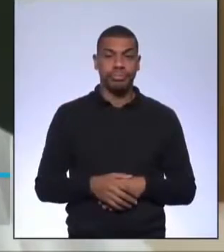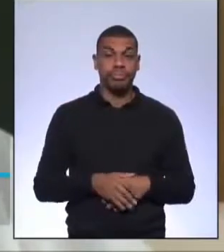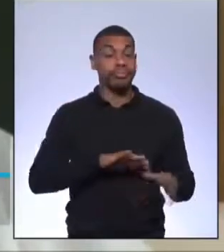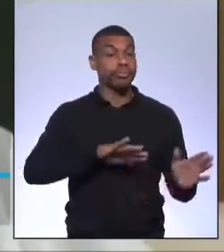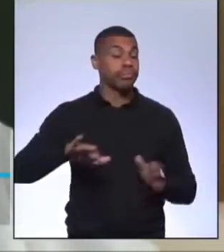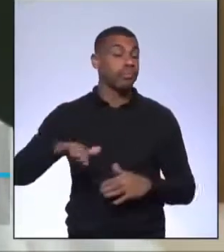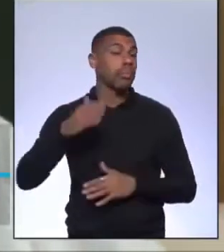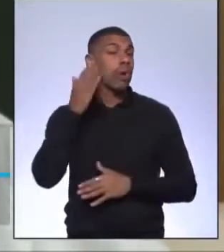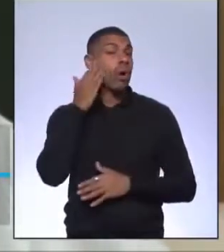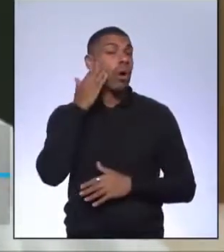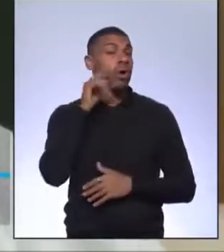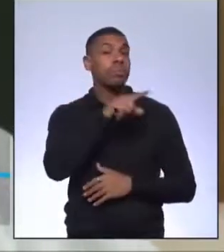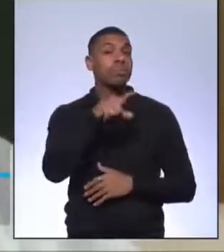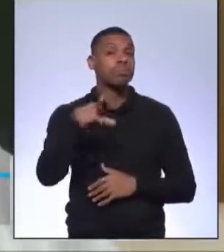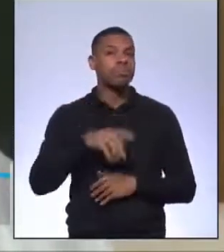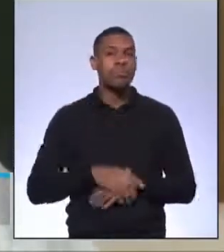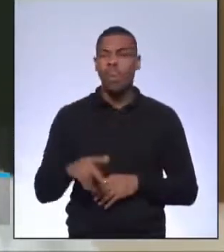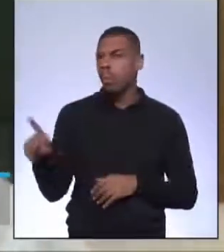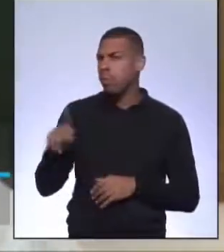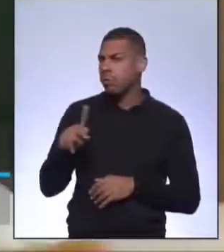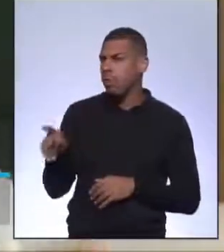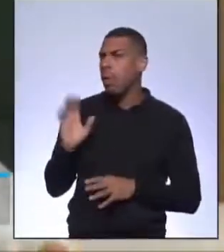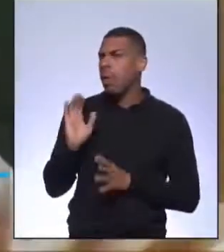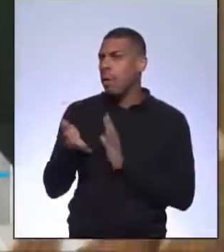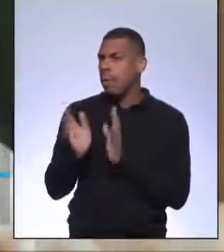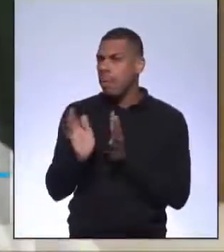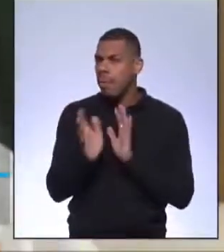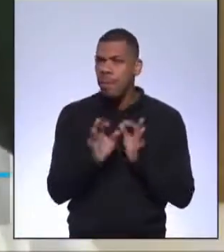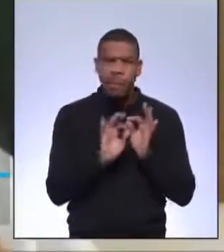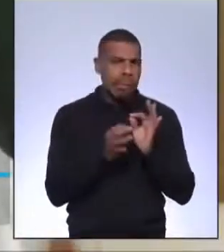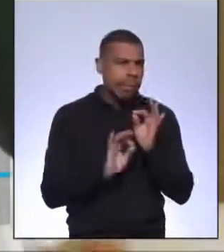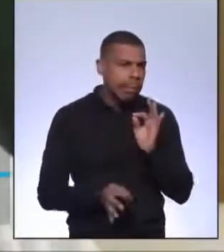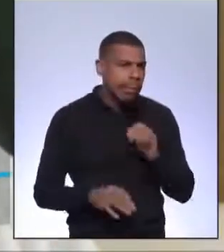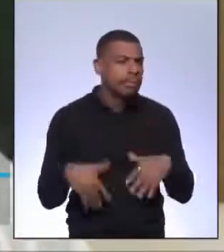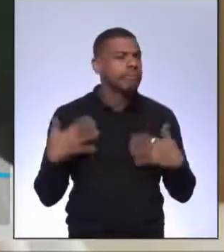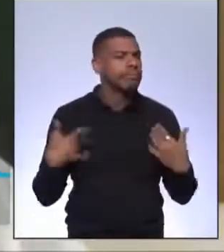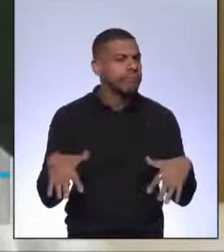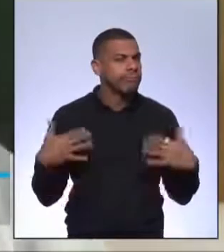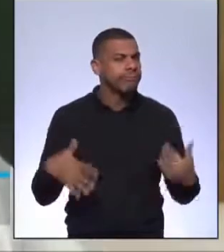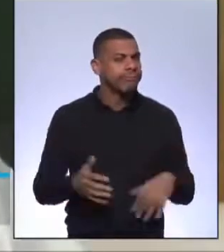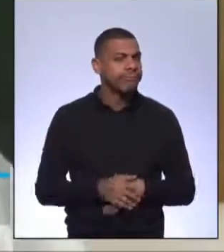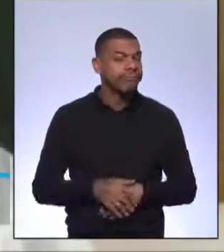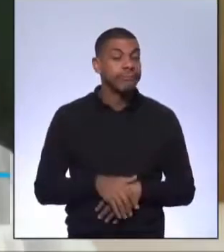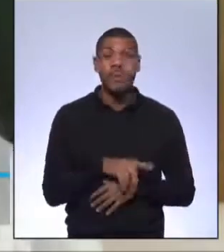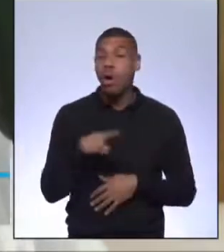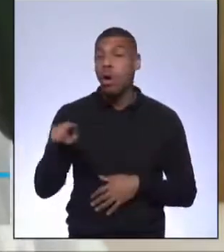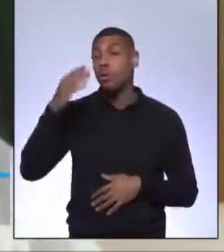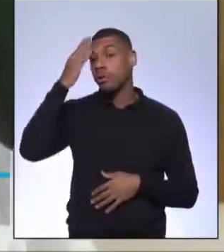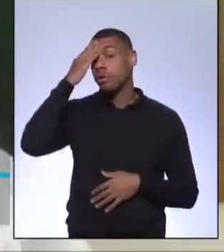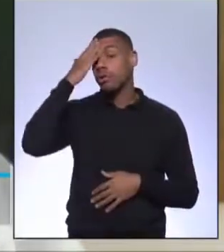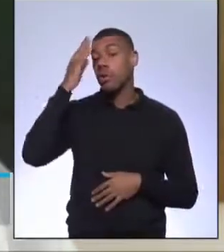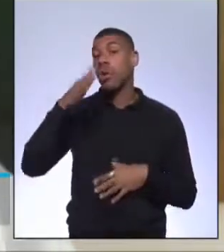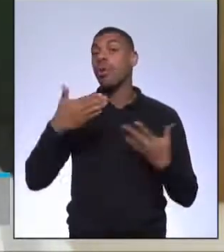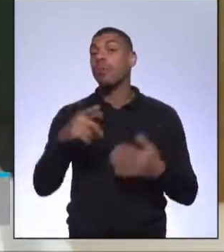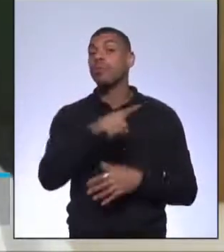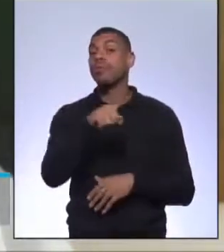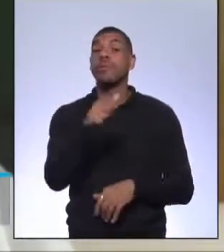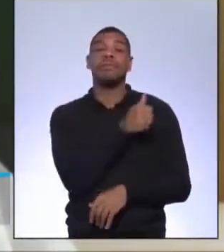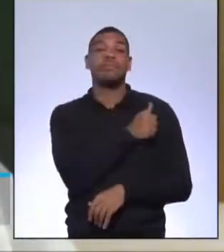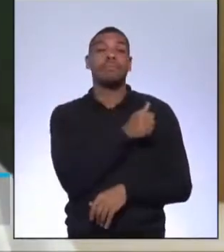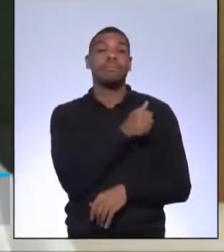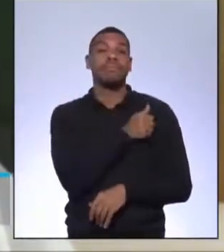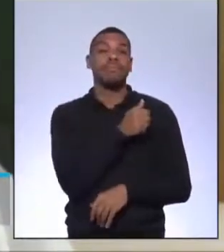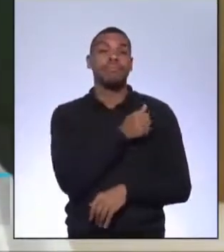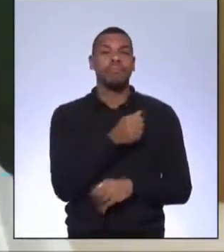Agora eu quero saber de vocês. O professor falou pra caramba, né? Falou mais que o homem da cobra. E agora eu quero saber de vocês. Aí no